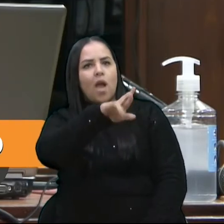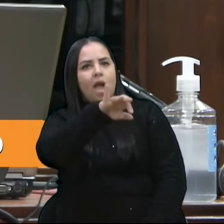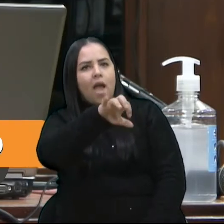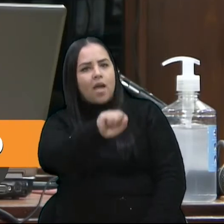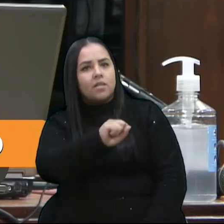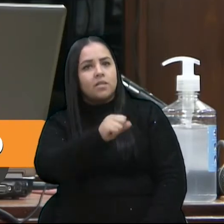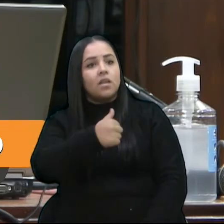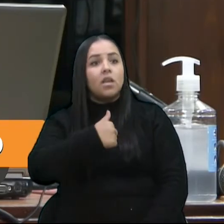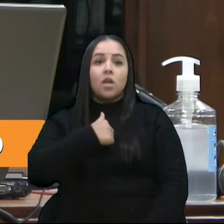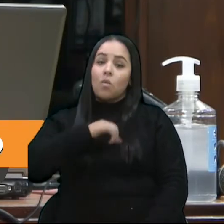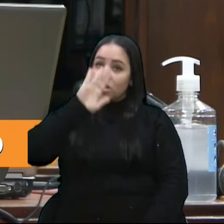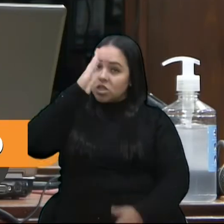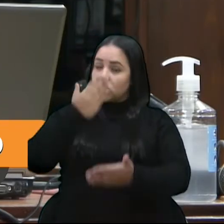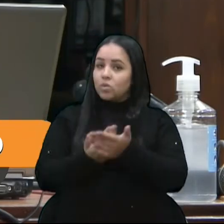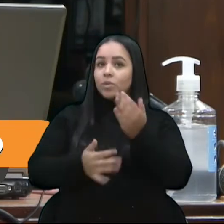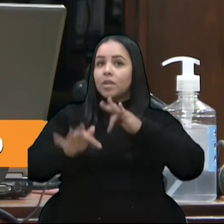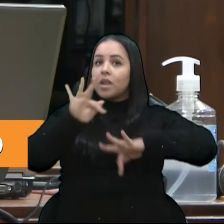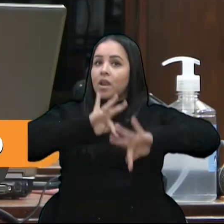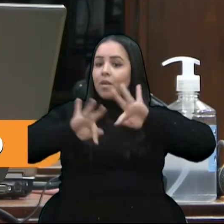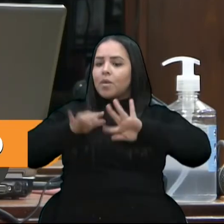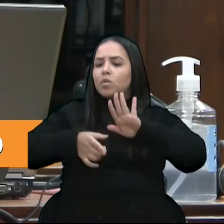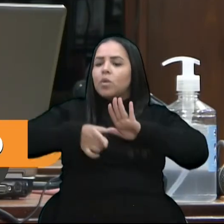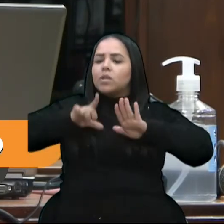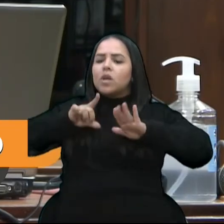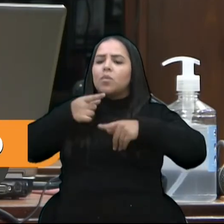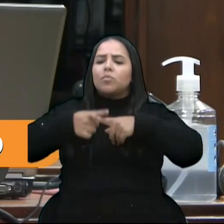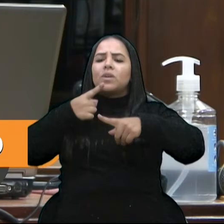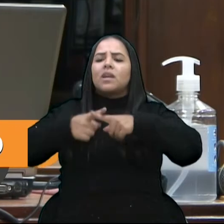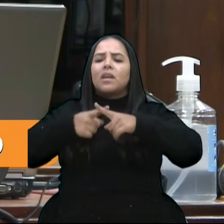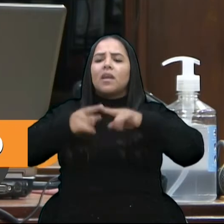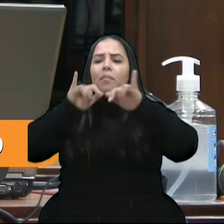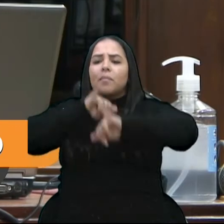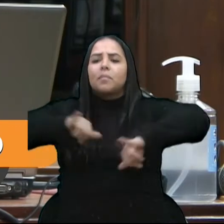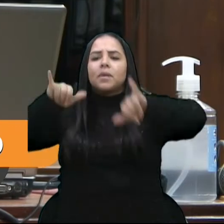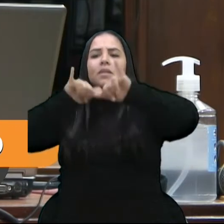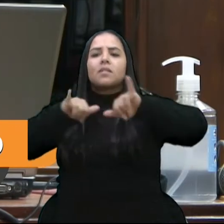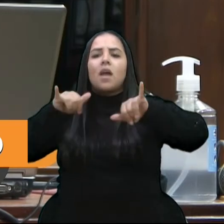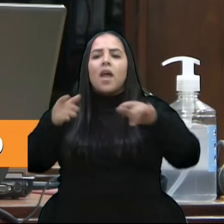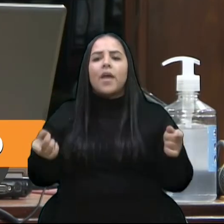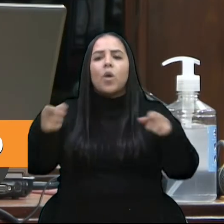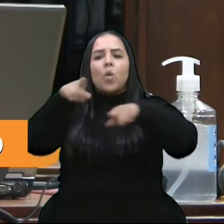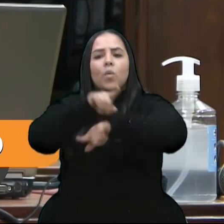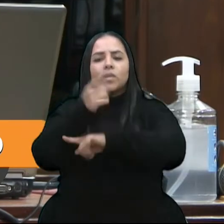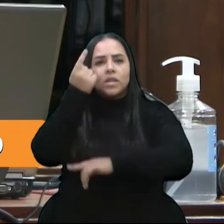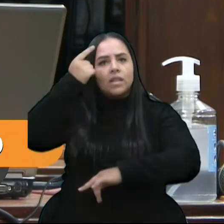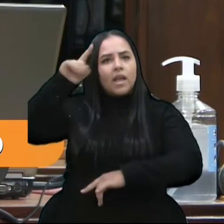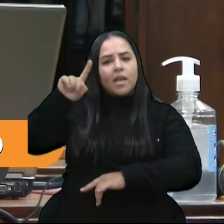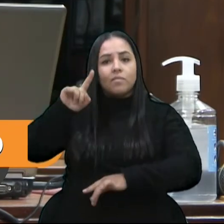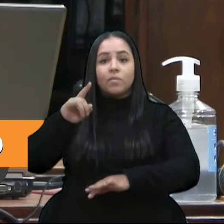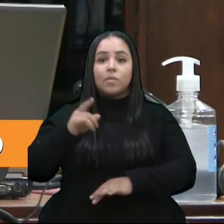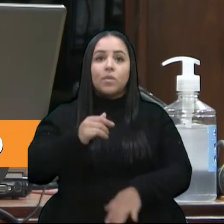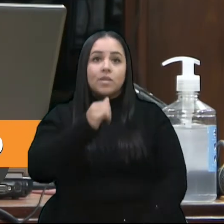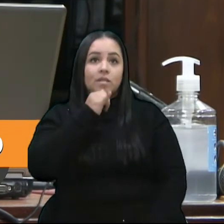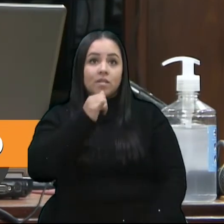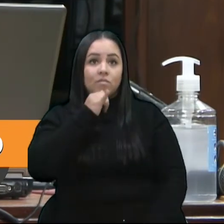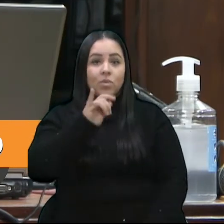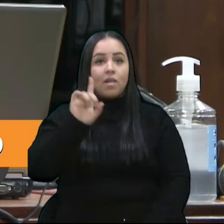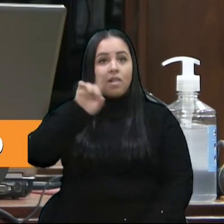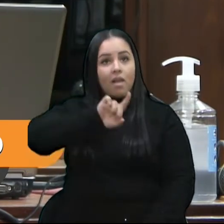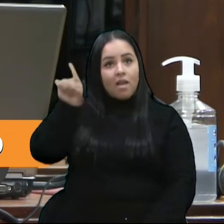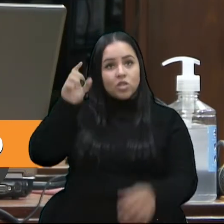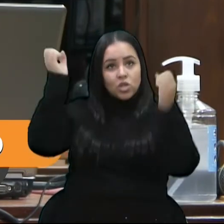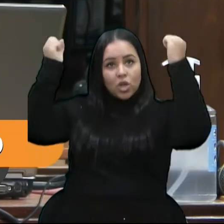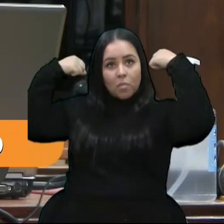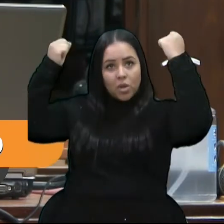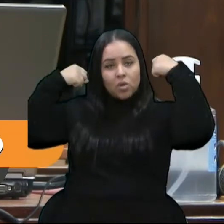tratamento precoce. Por que a maioria da imprensa é contrária a essa ideia? Vejamos o exemplo de Chapecó. Se lá